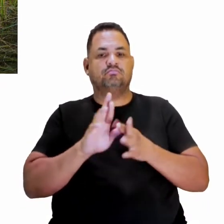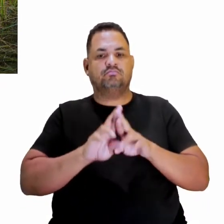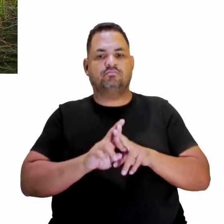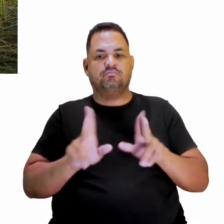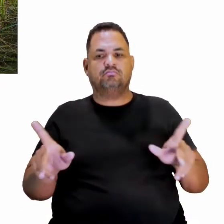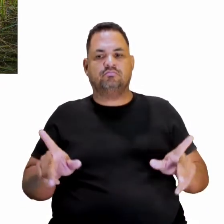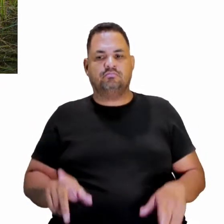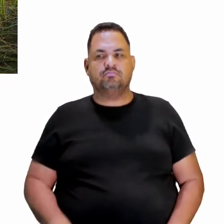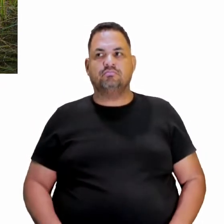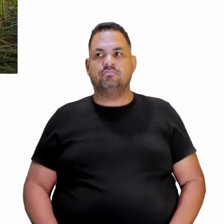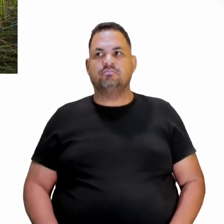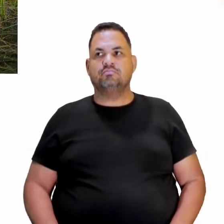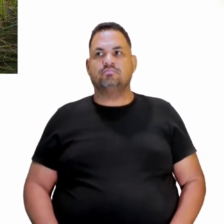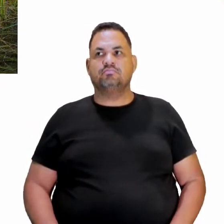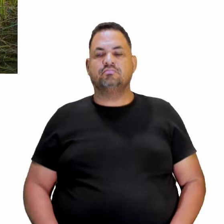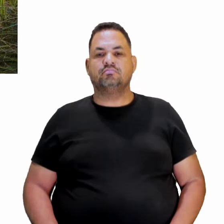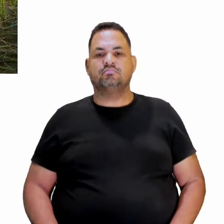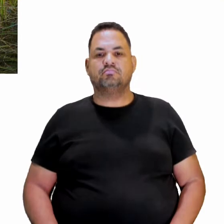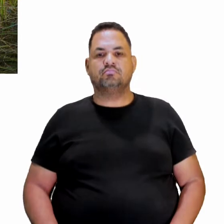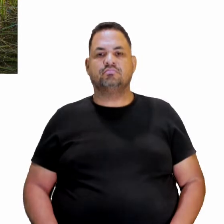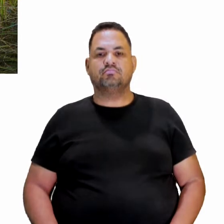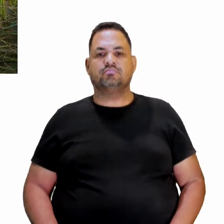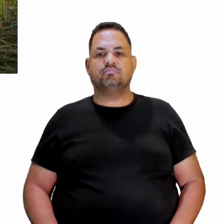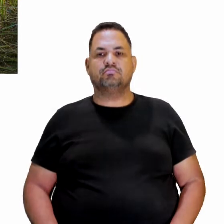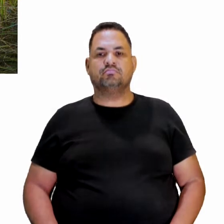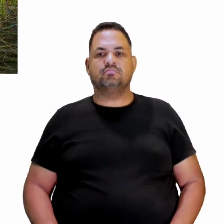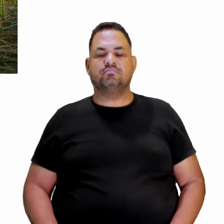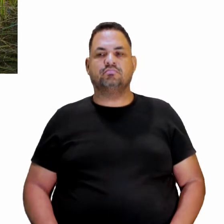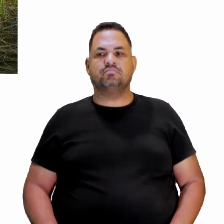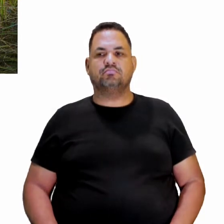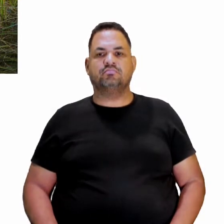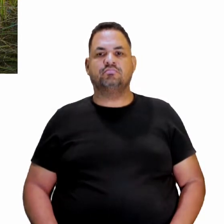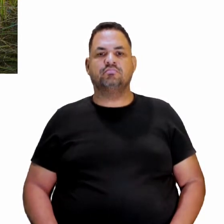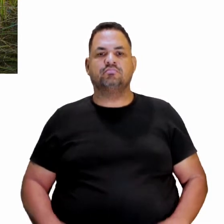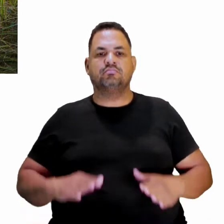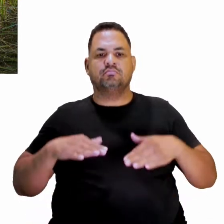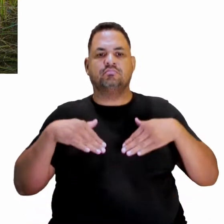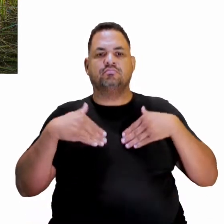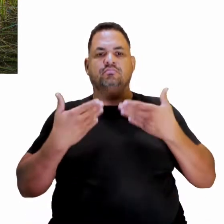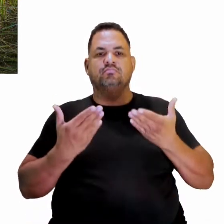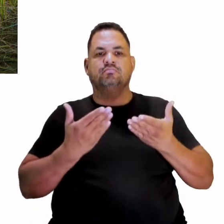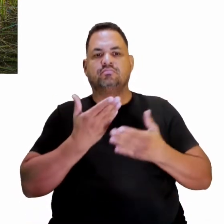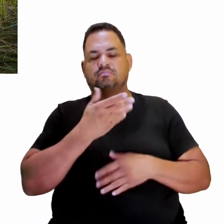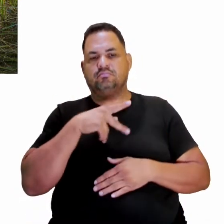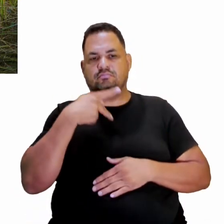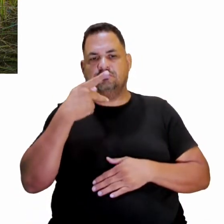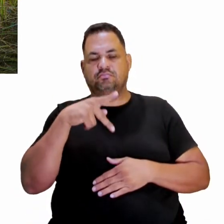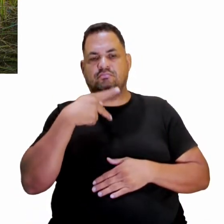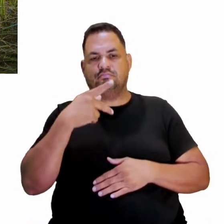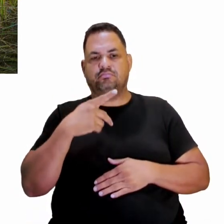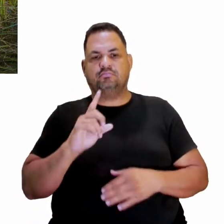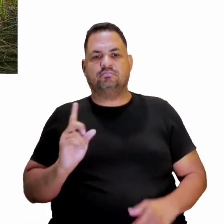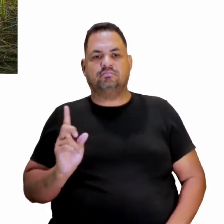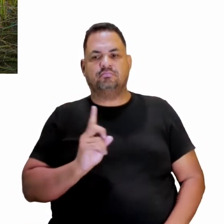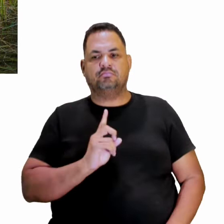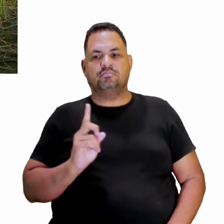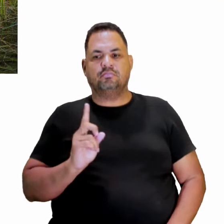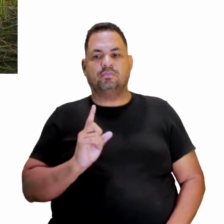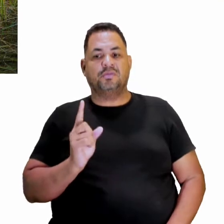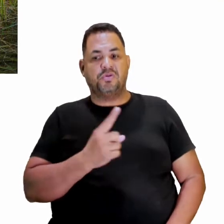essa distinção, né? Singular e plural. E aí, quando eu falo no, we didn't, não, nós